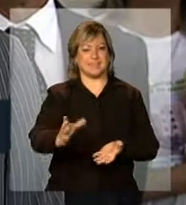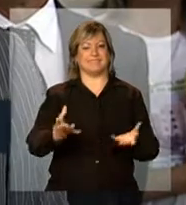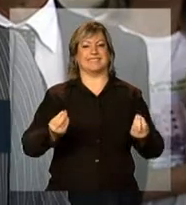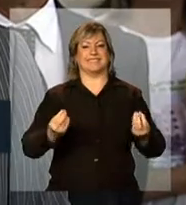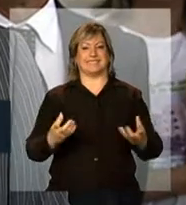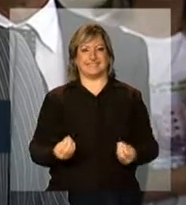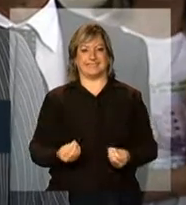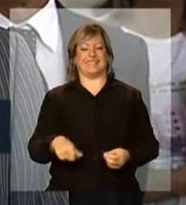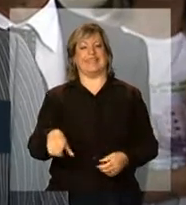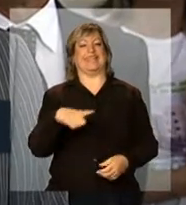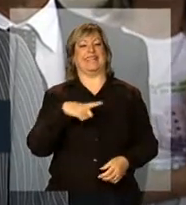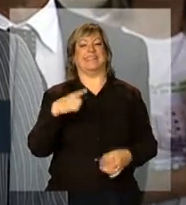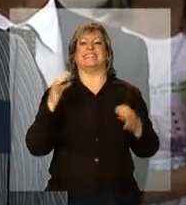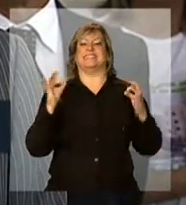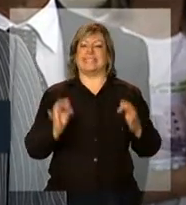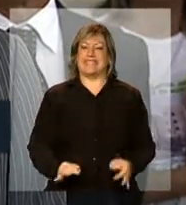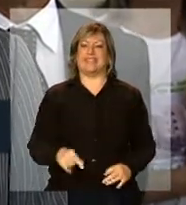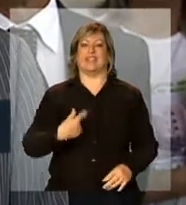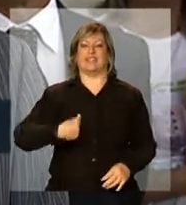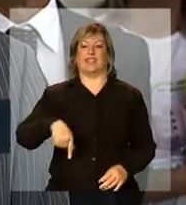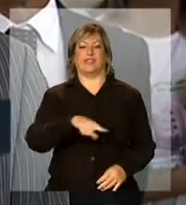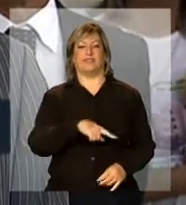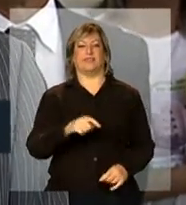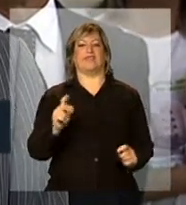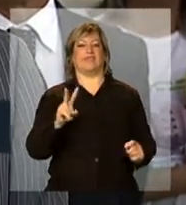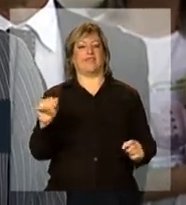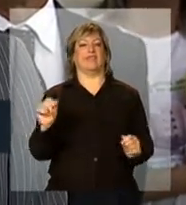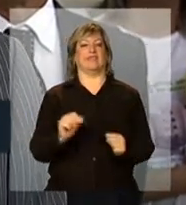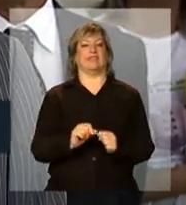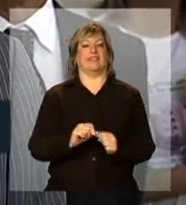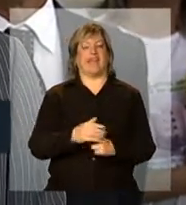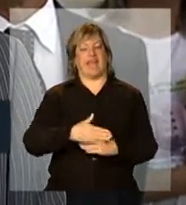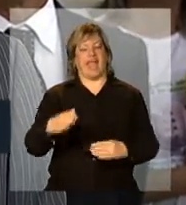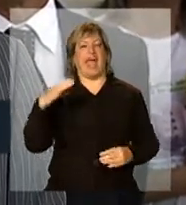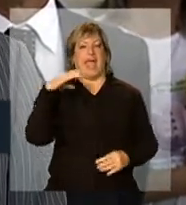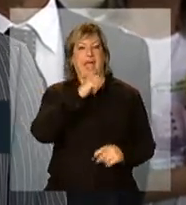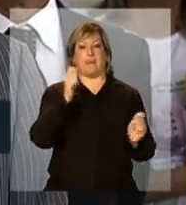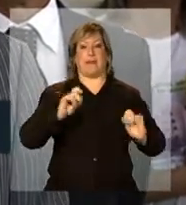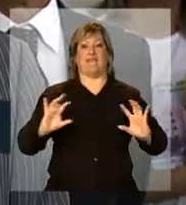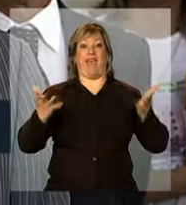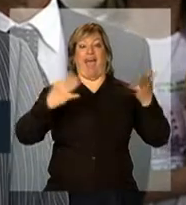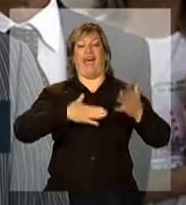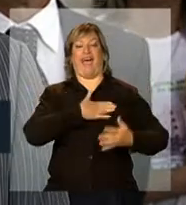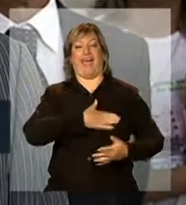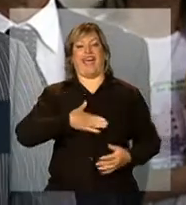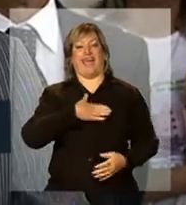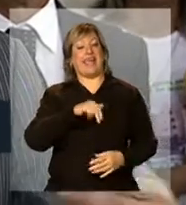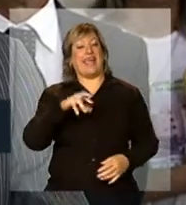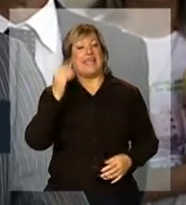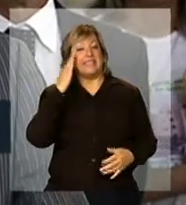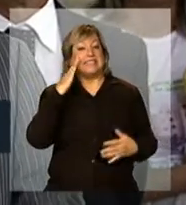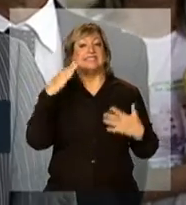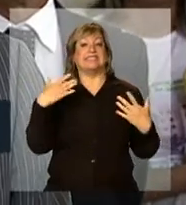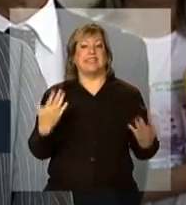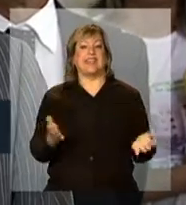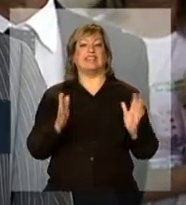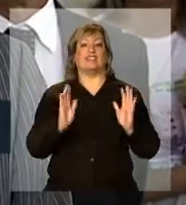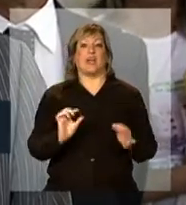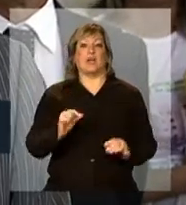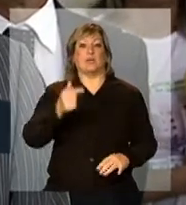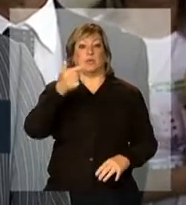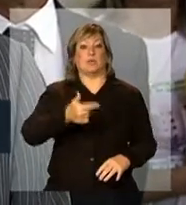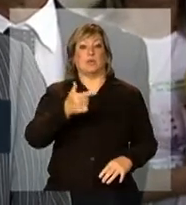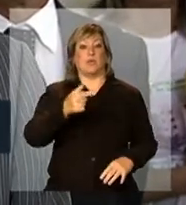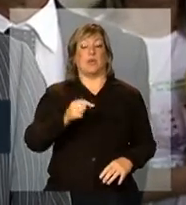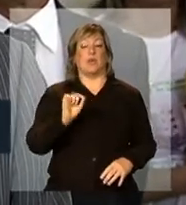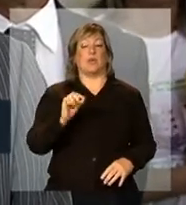expressivo e eu tenho certeza que nós vamos brevemente poder comemorar, quem sabe, já o segundo milhão